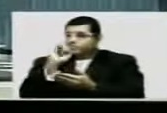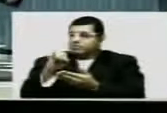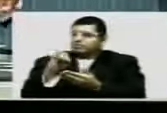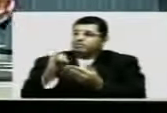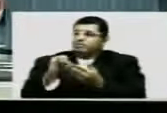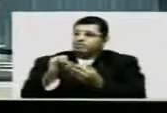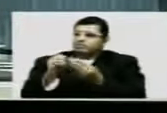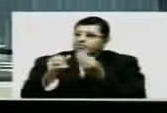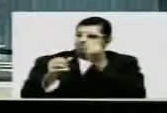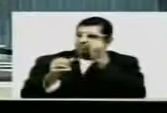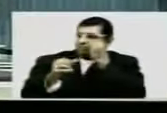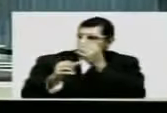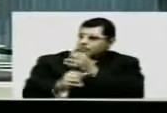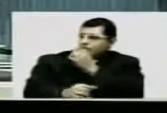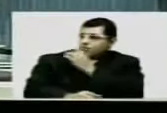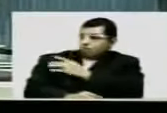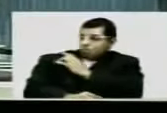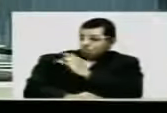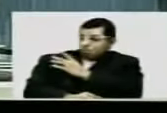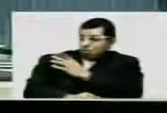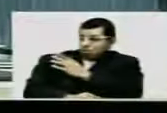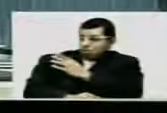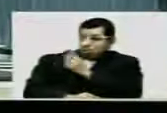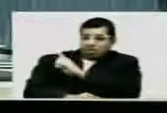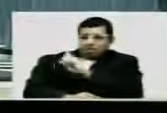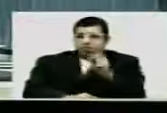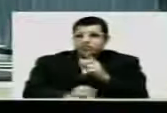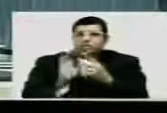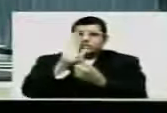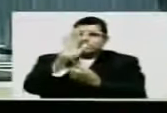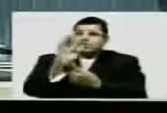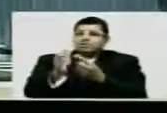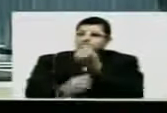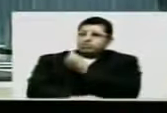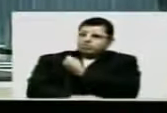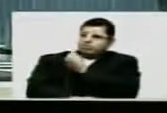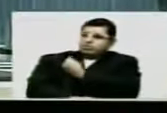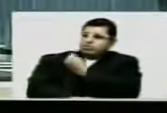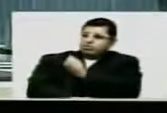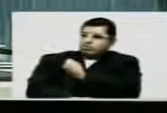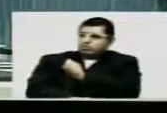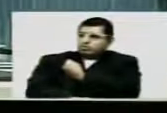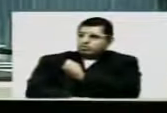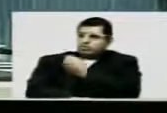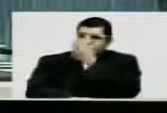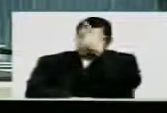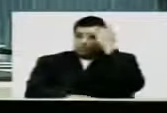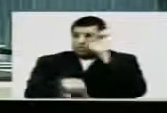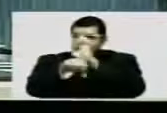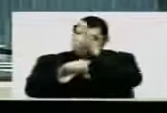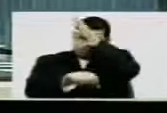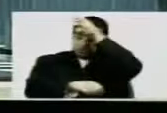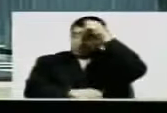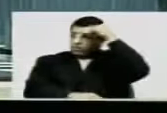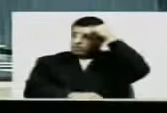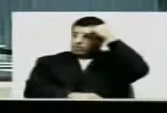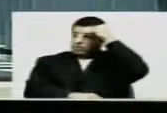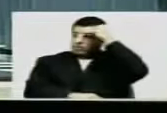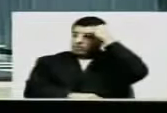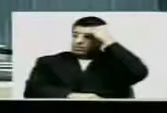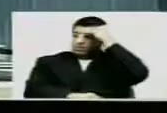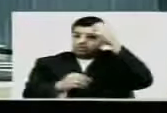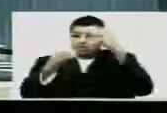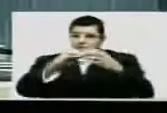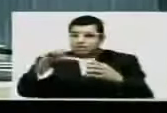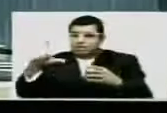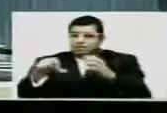se intimida ao não expor esses números ao povo do estado do Amazonas, à